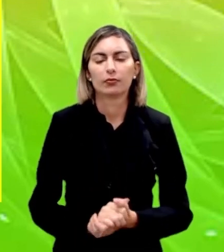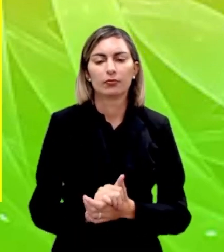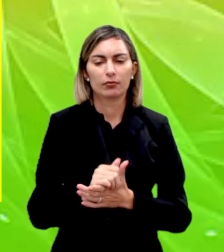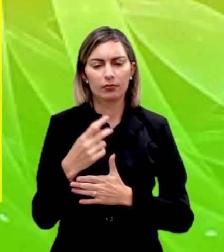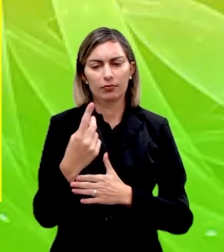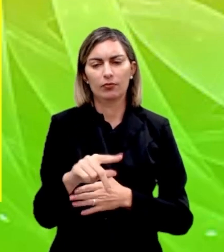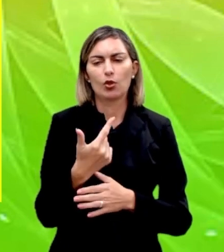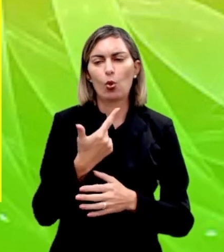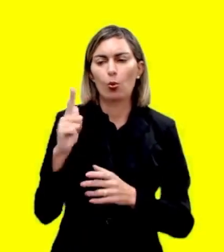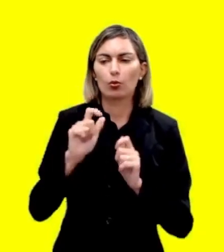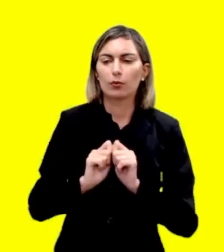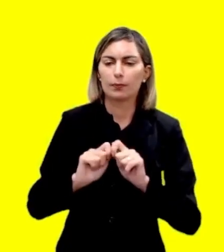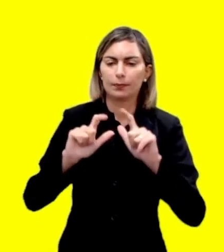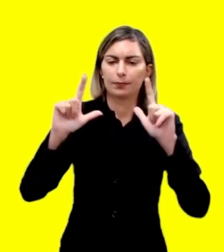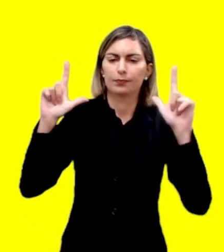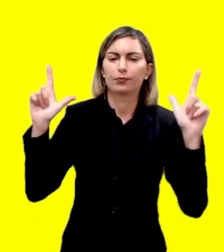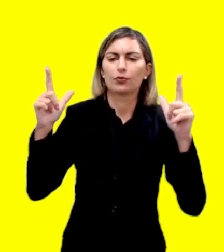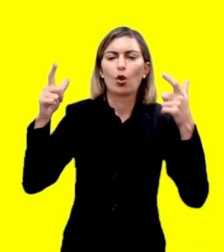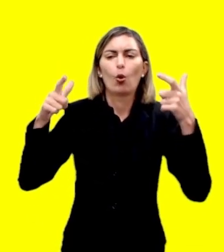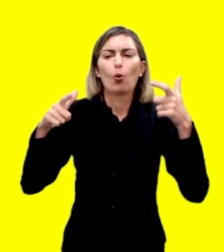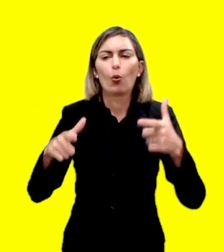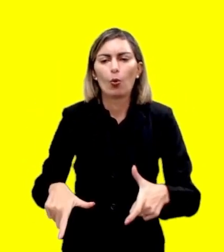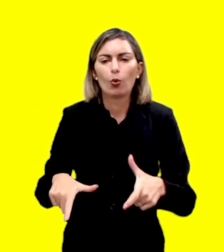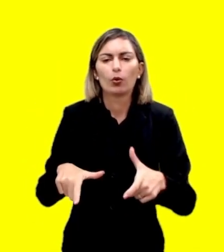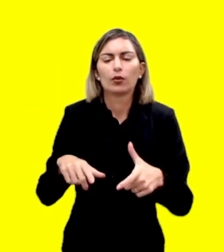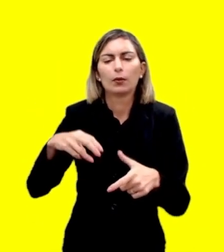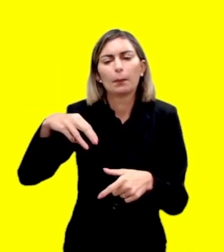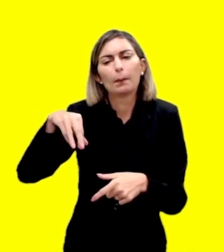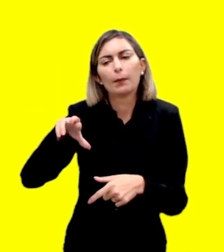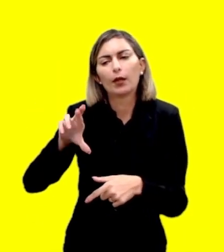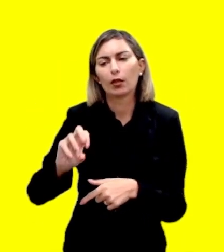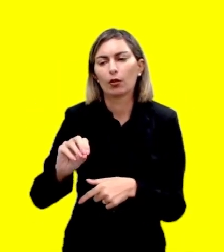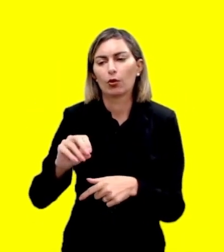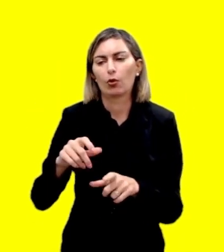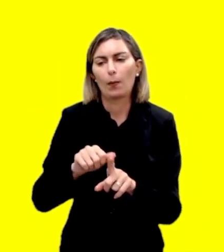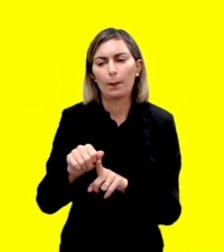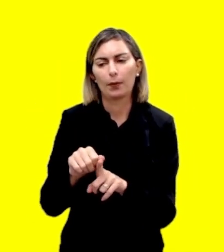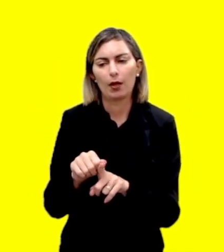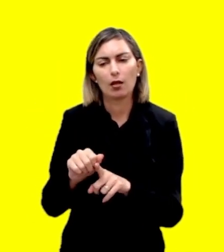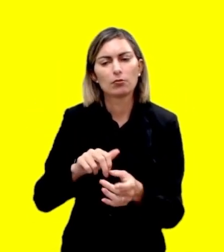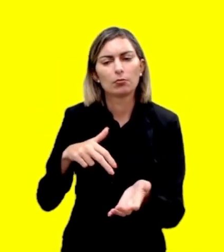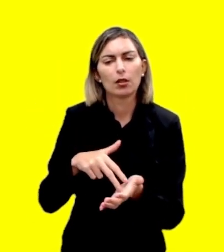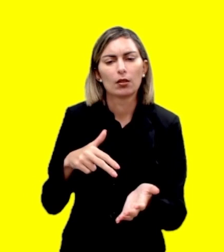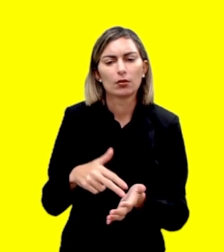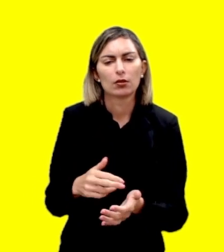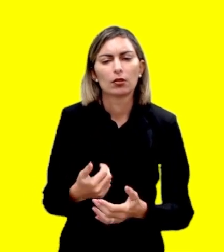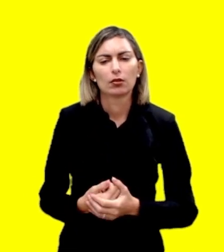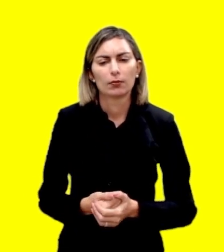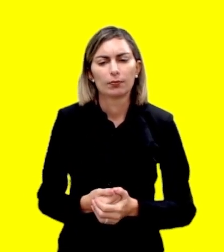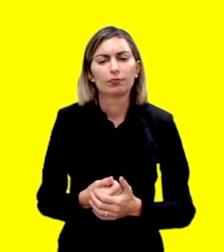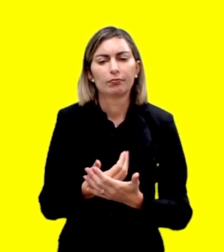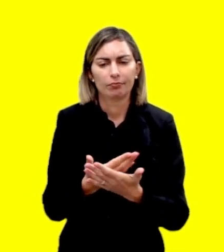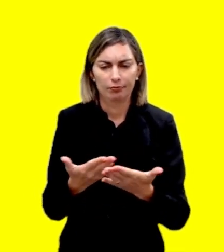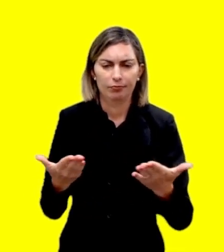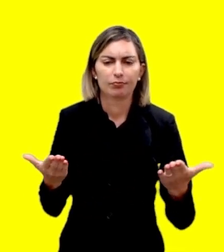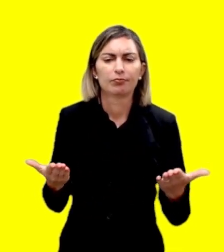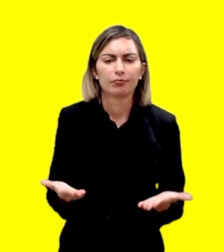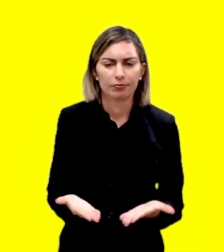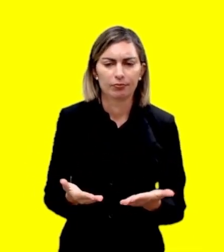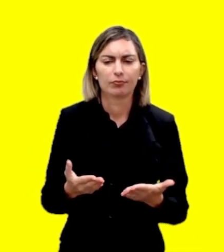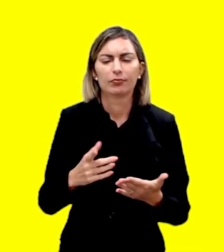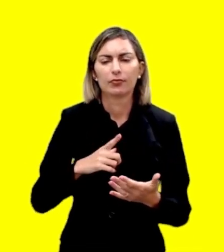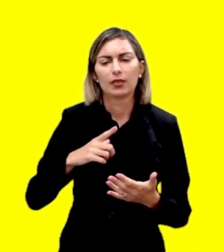Esse outro slide, onde os microplásticos estão presentes? Estão presentes nas